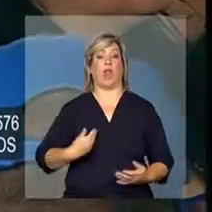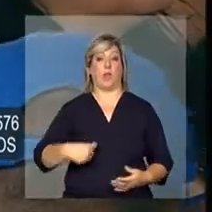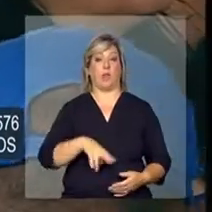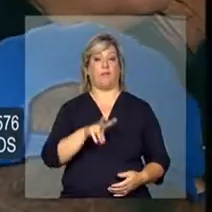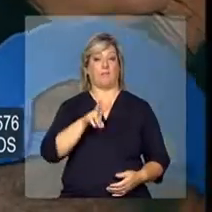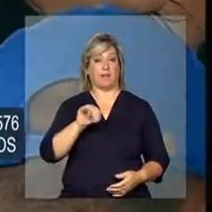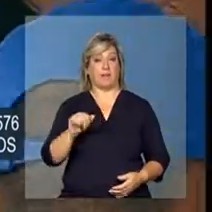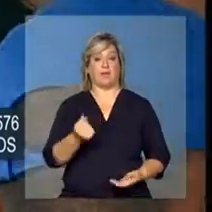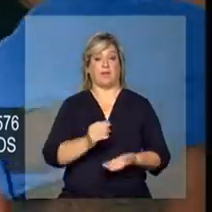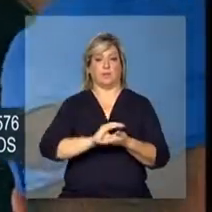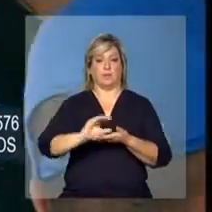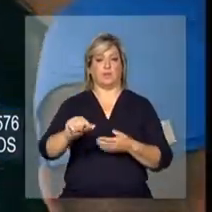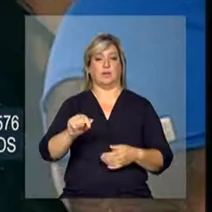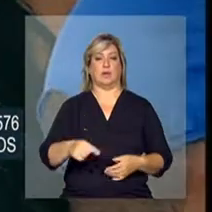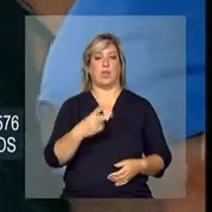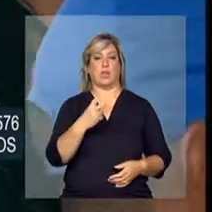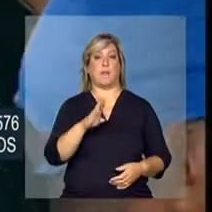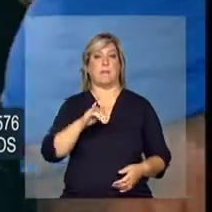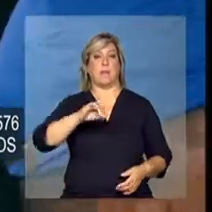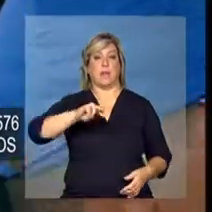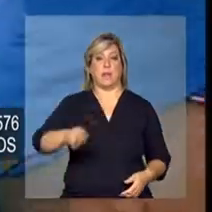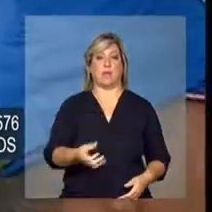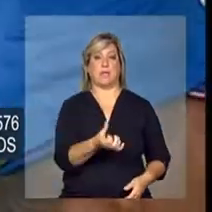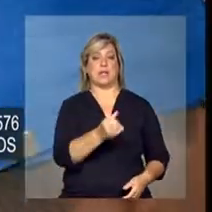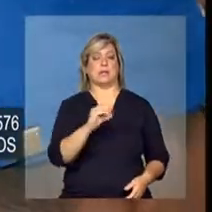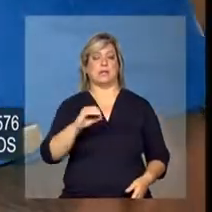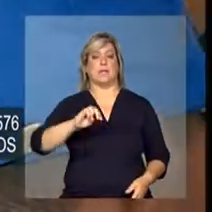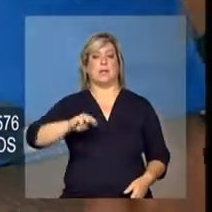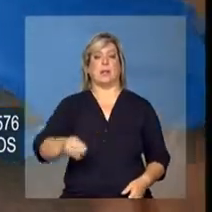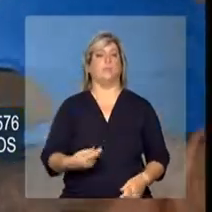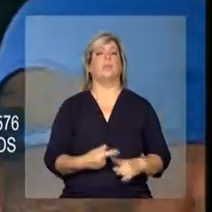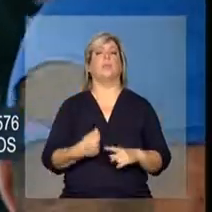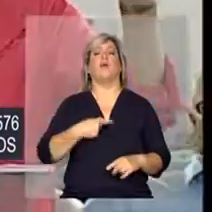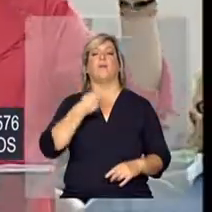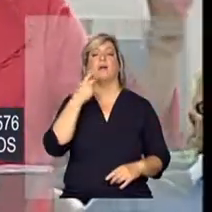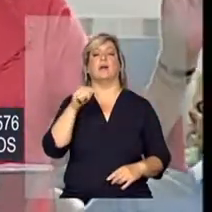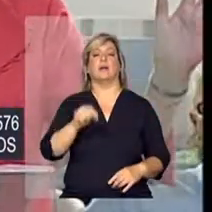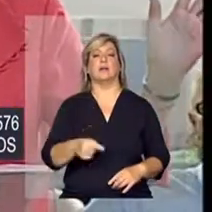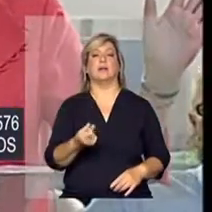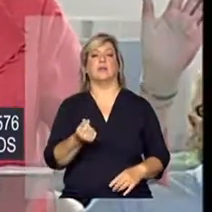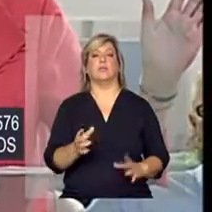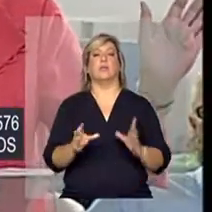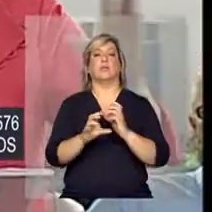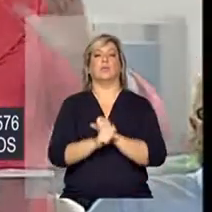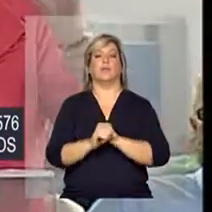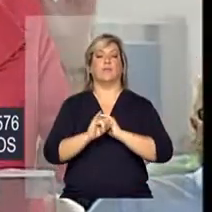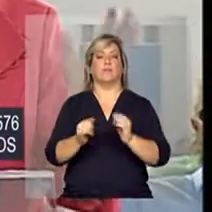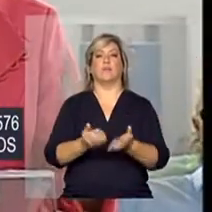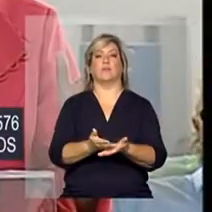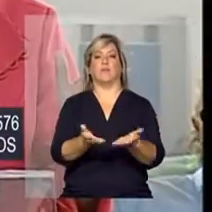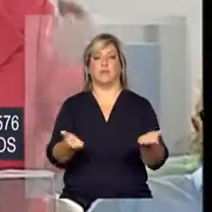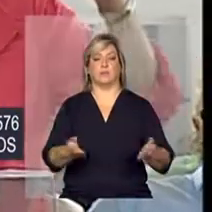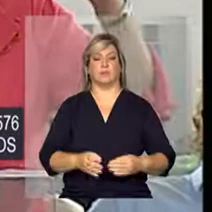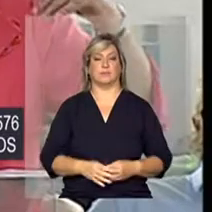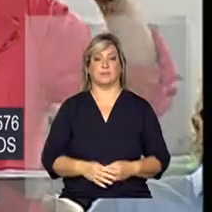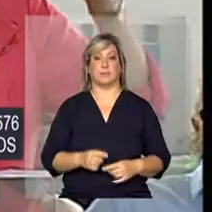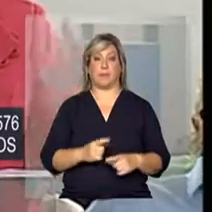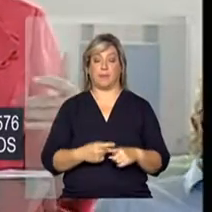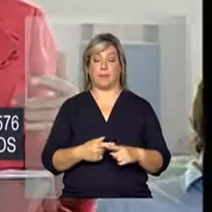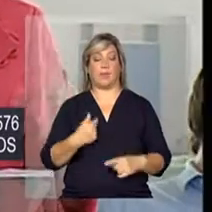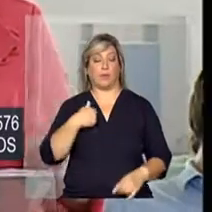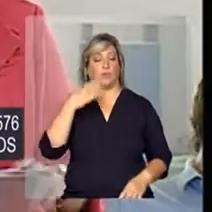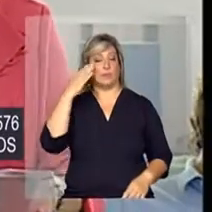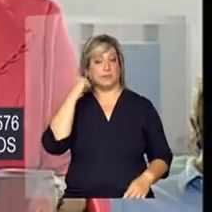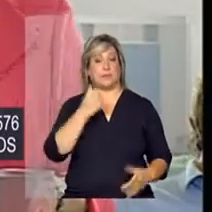aqui 2 bilhões e 600 milhões. Por que que eu estou falando esses números todos, que eu sei que